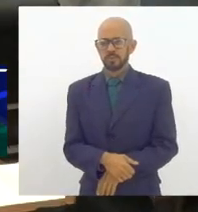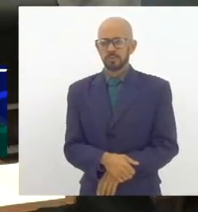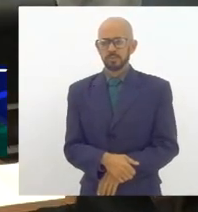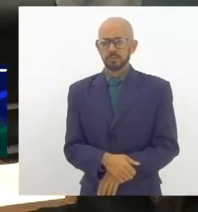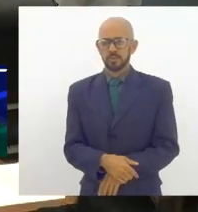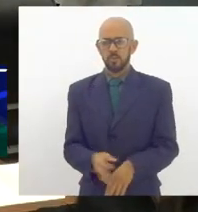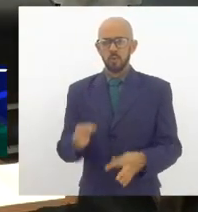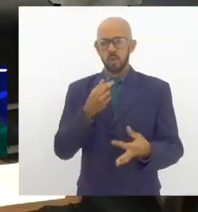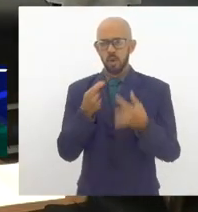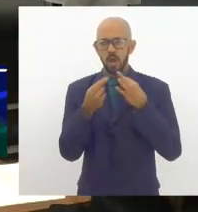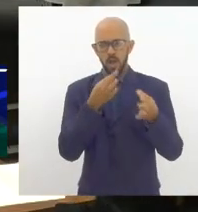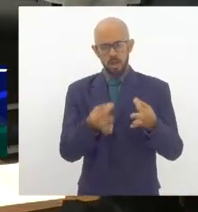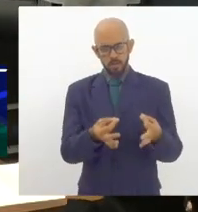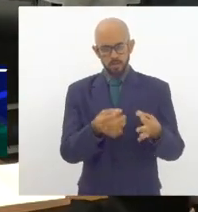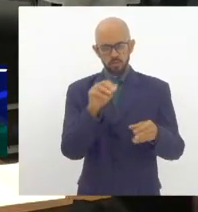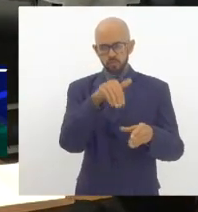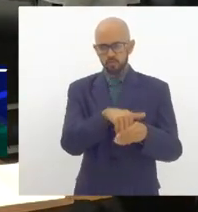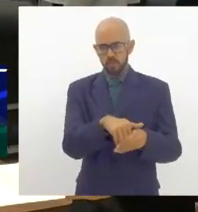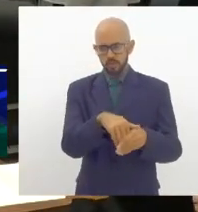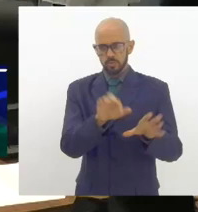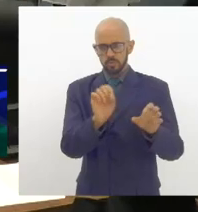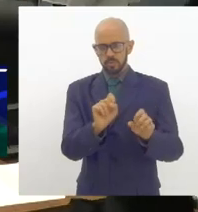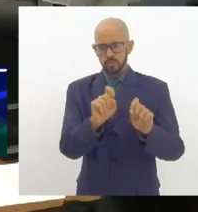e com os pareceres emitidos